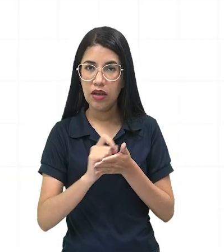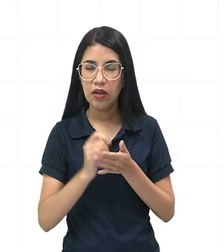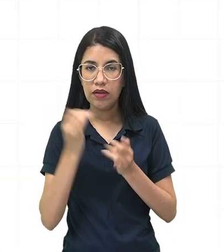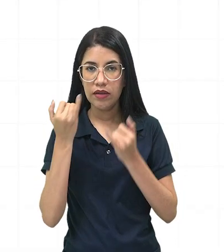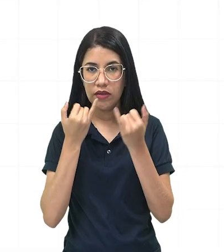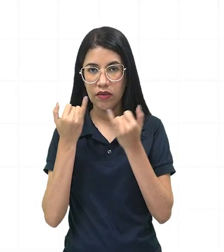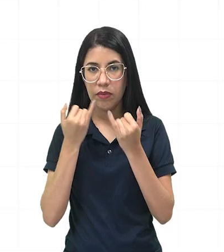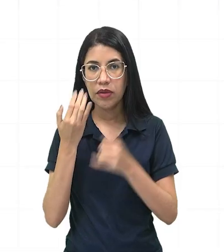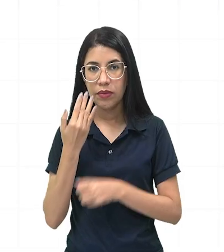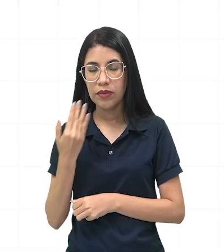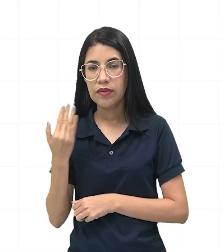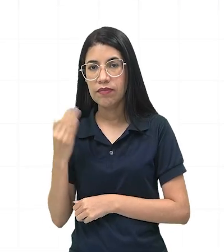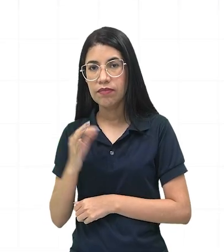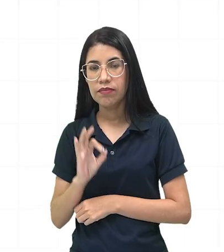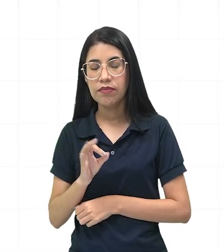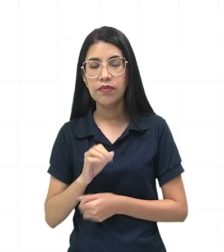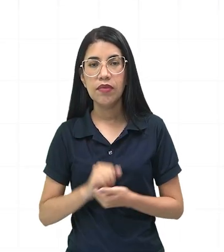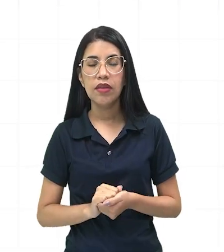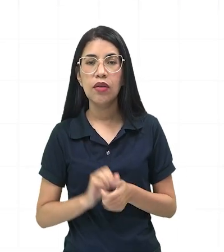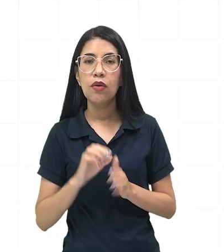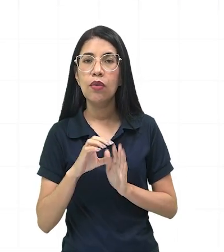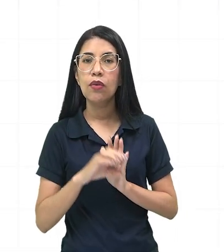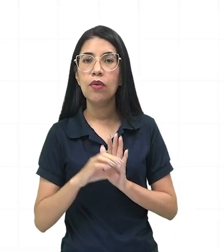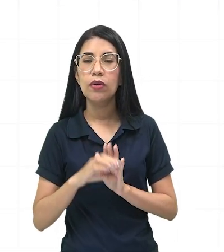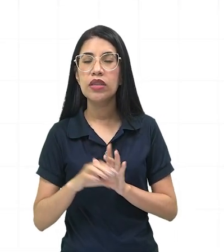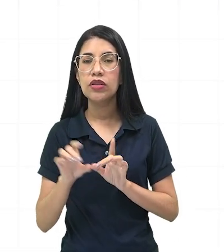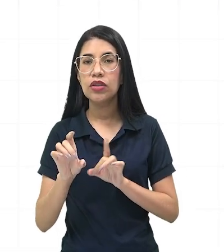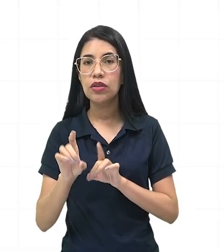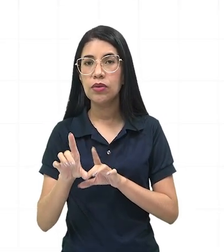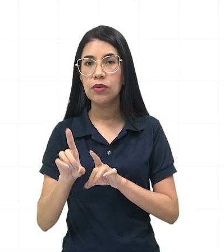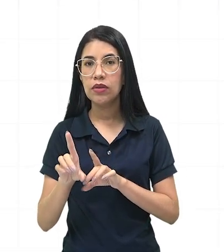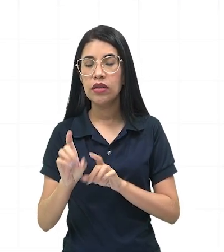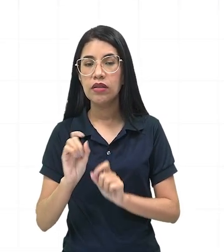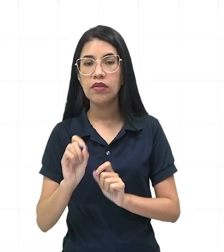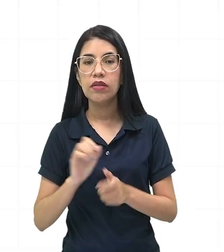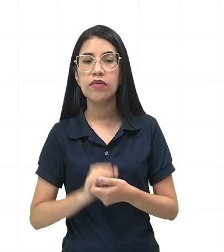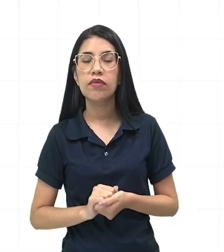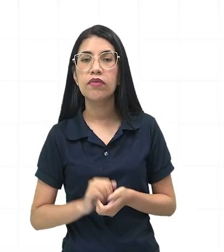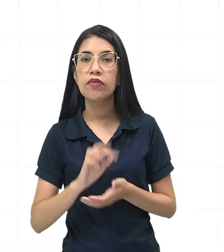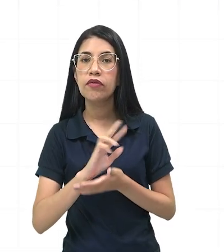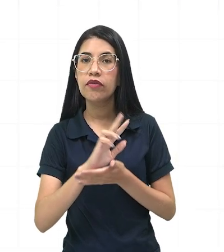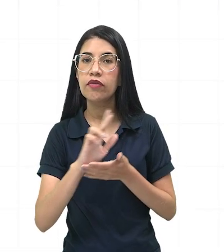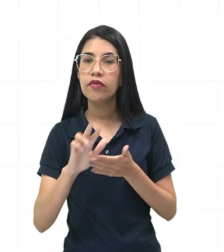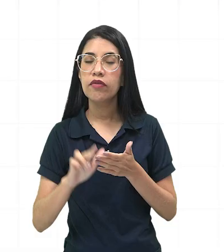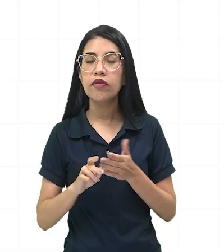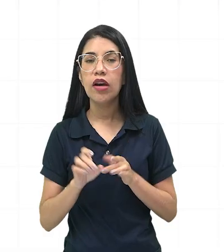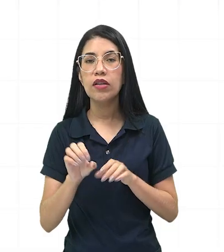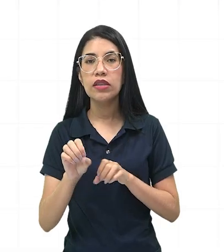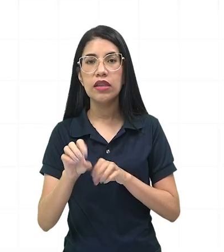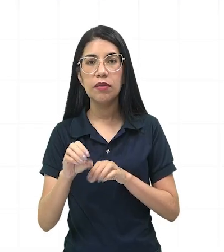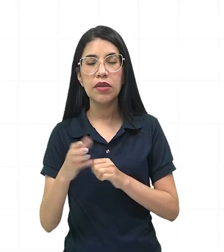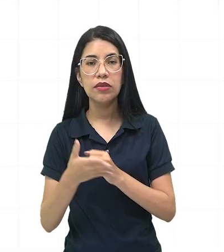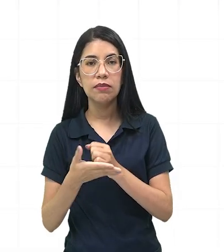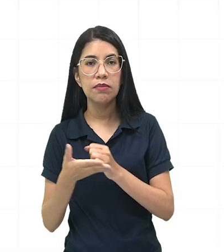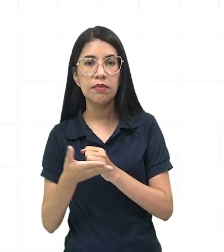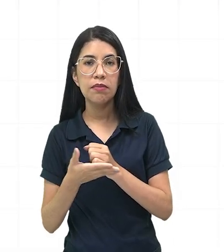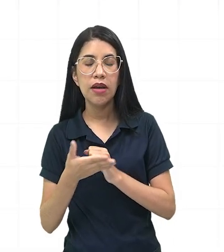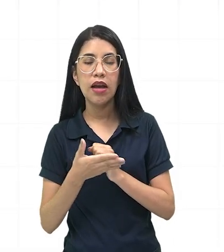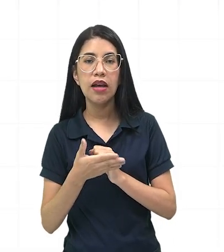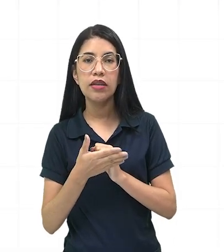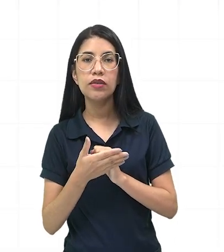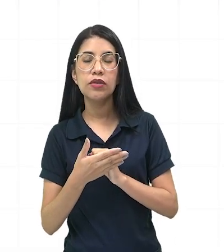gentileza, que o conceito de doutrina é o conjunto de ensinamentos fundamentais de